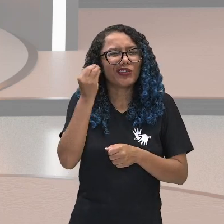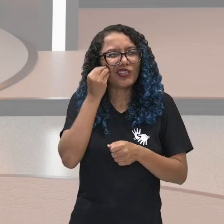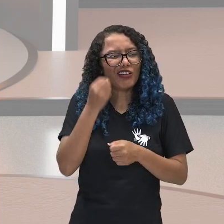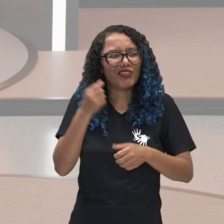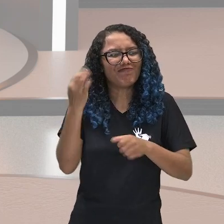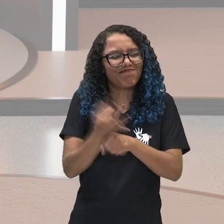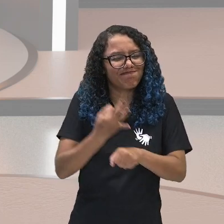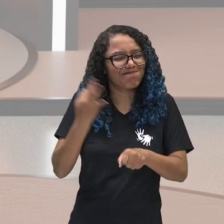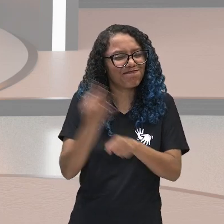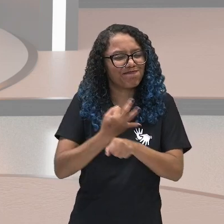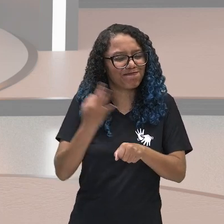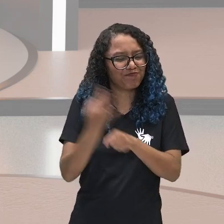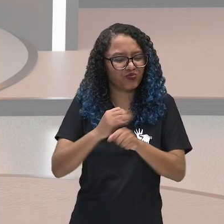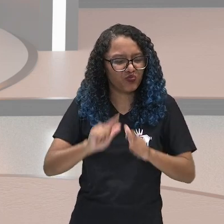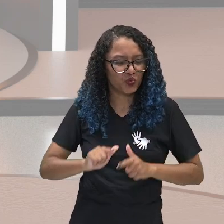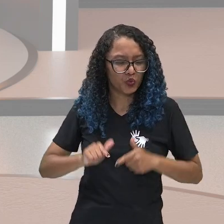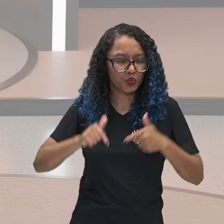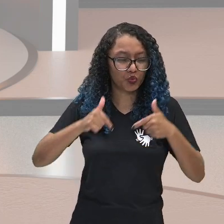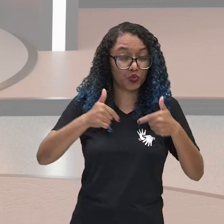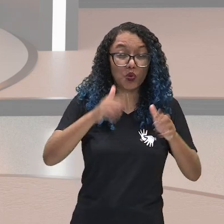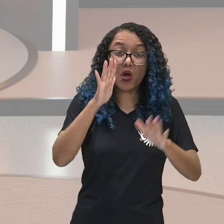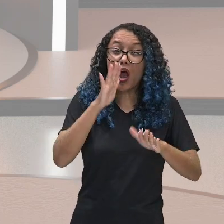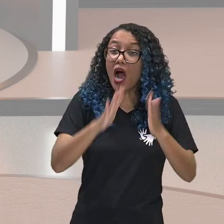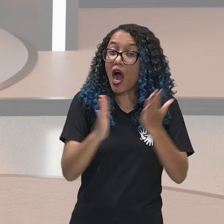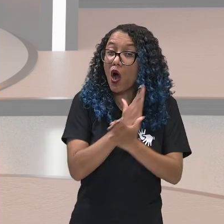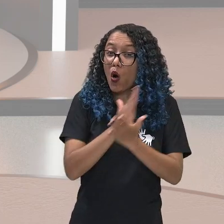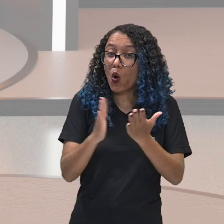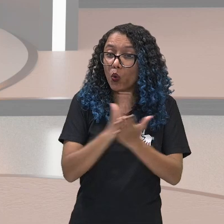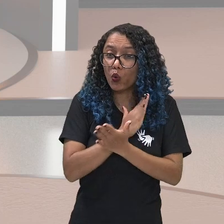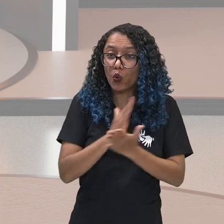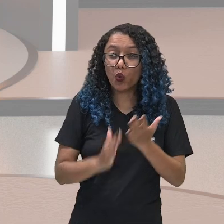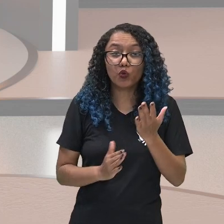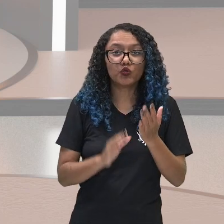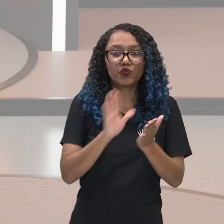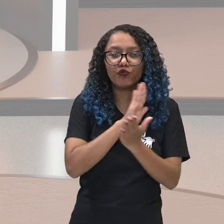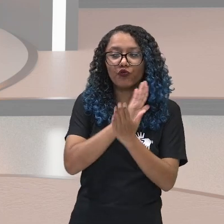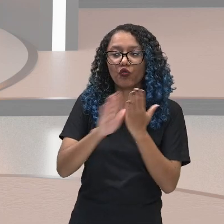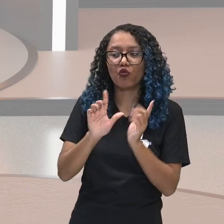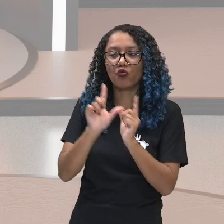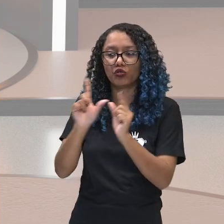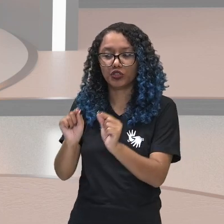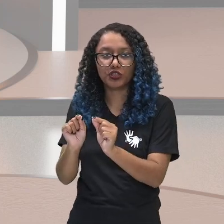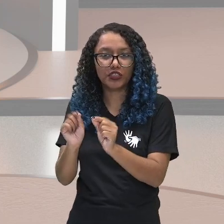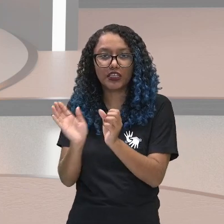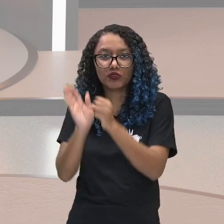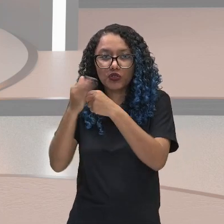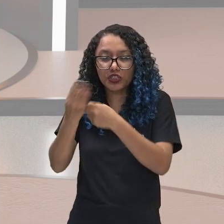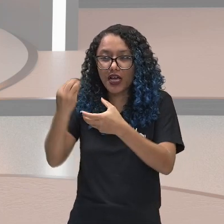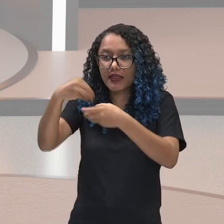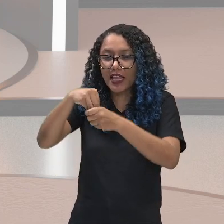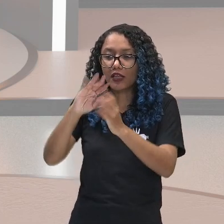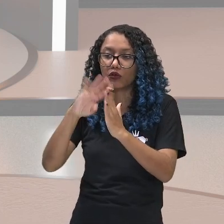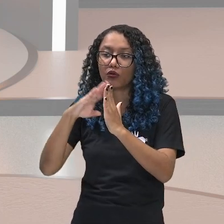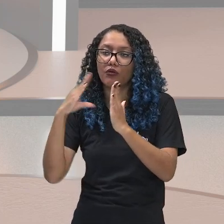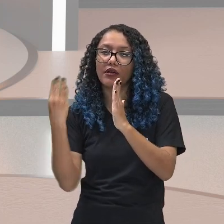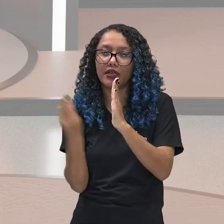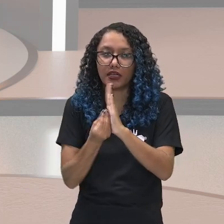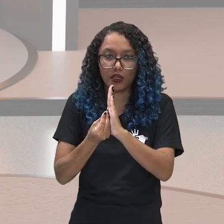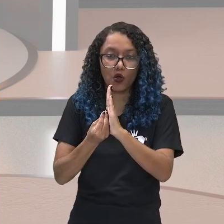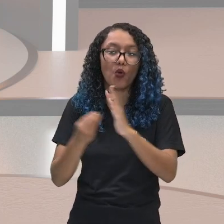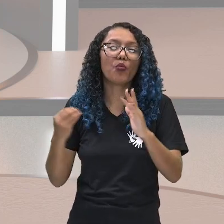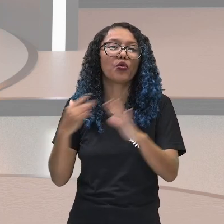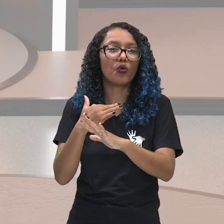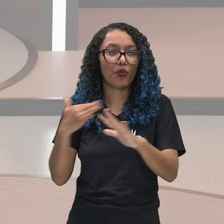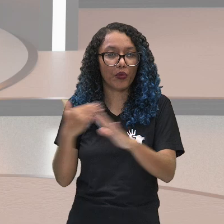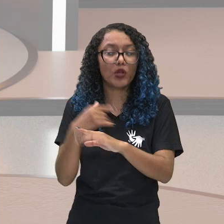podiam. Então, muitos deles fugiam das fazendas e ficavam exatamente, então, dentro desses quilombos que a gente pode chamar também de quilombos urbanos,